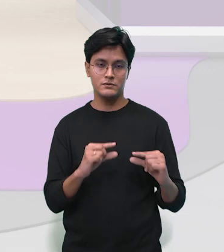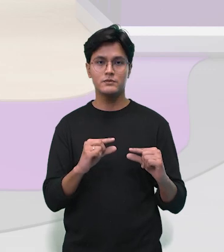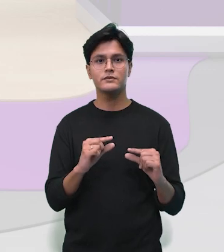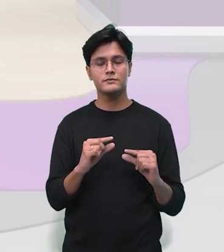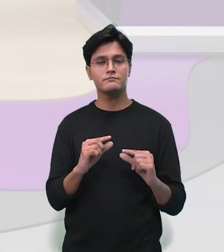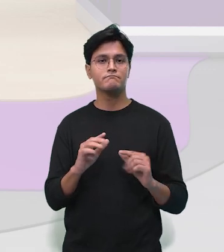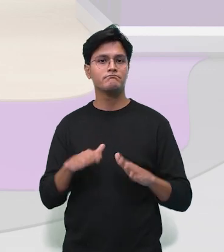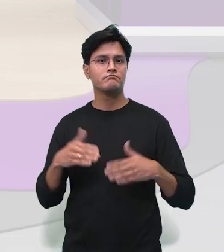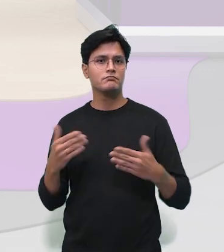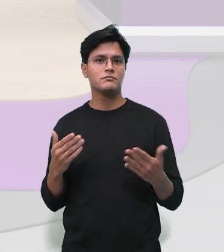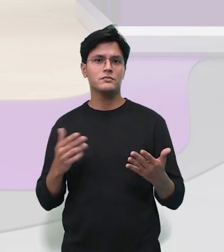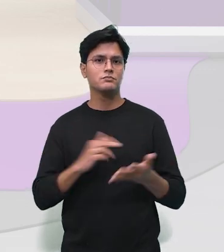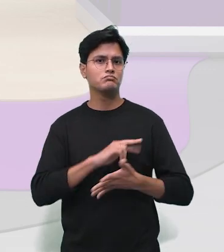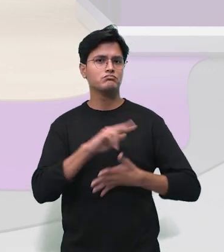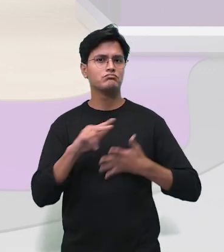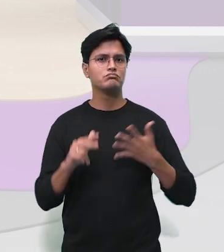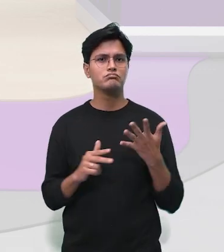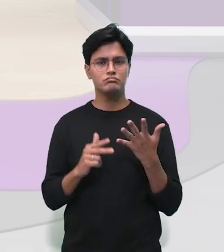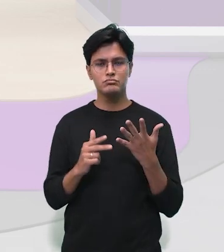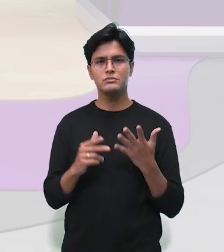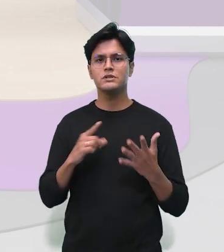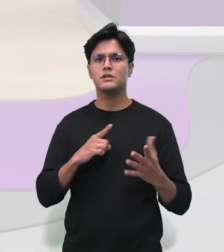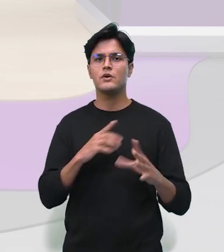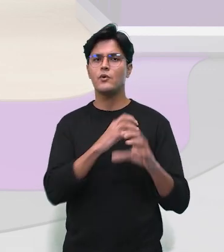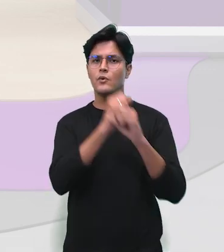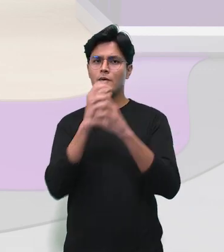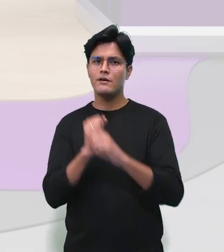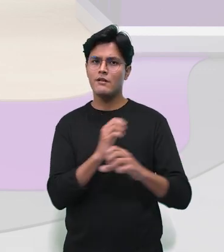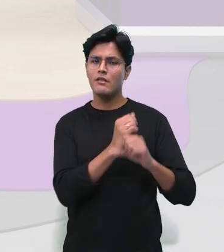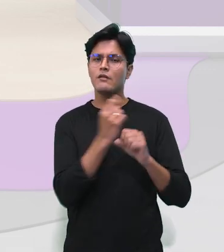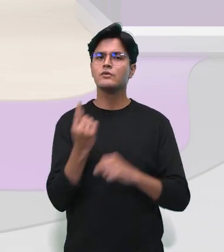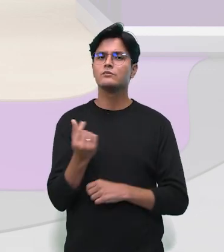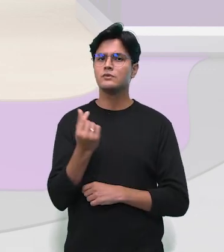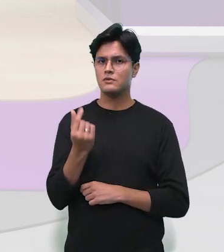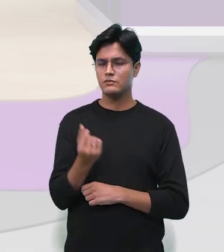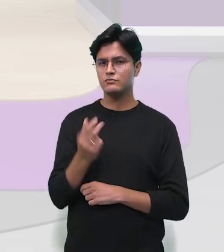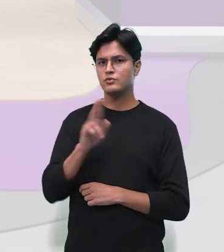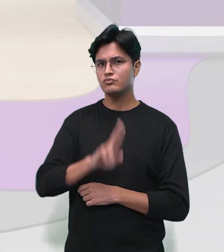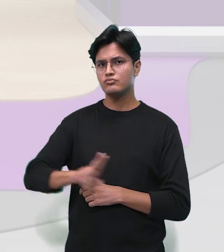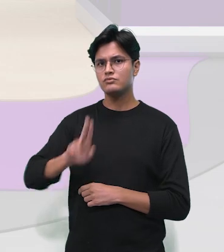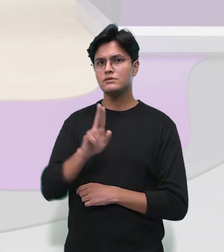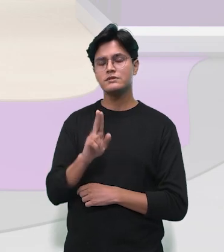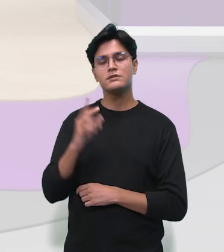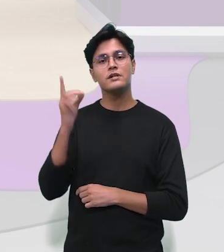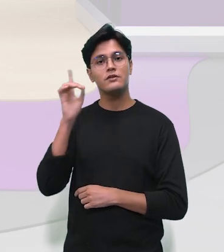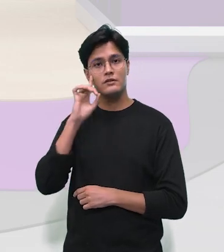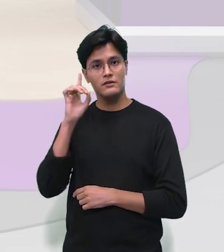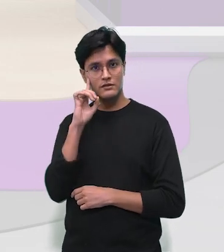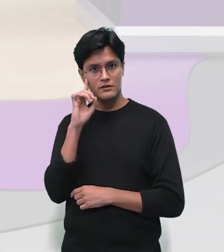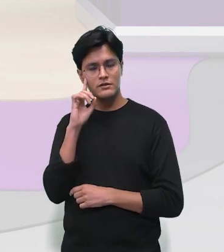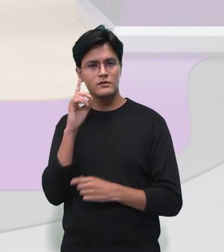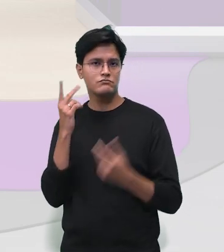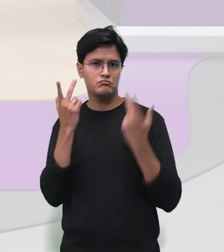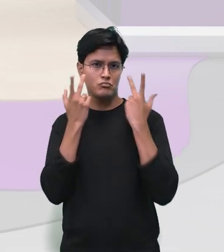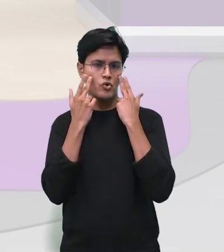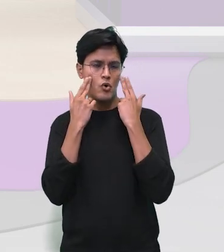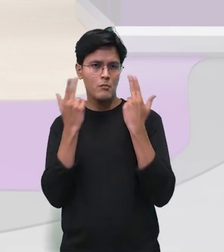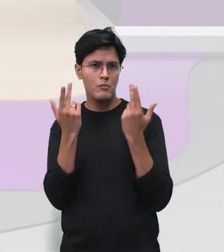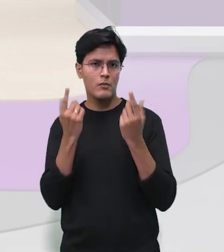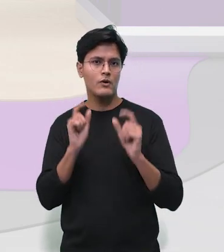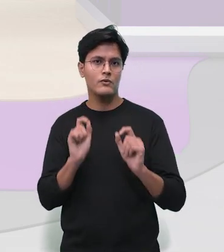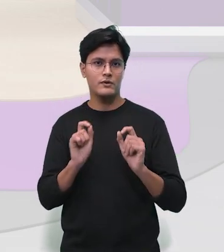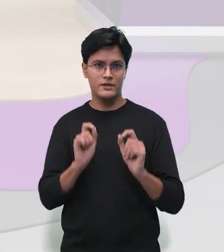essas operações financeiras que nós utilizamos no nosso dia a dia. É muito comum a gente trabalhar com